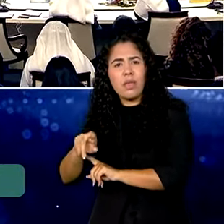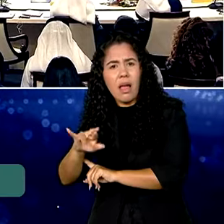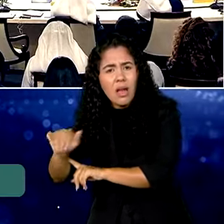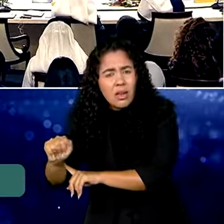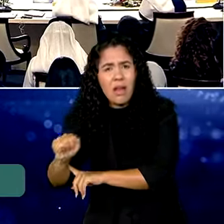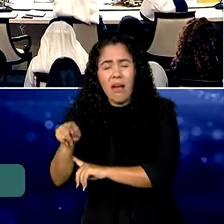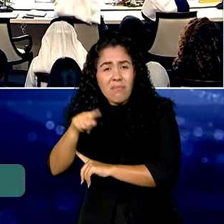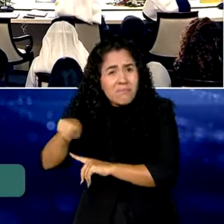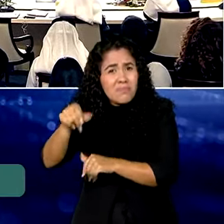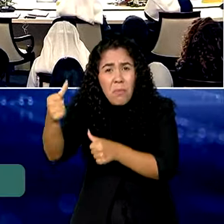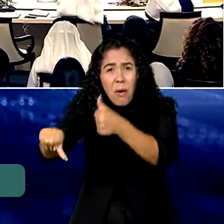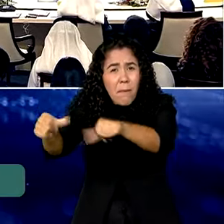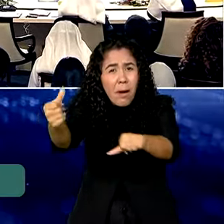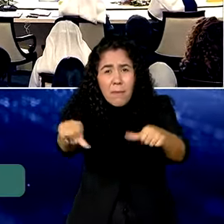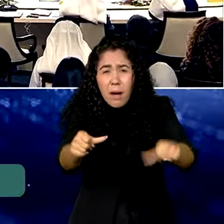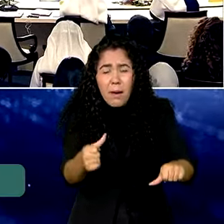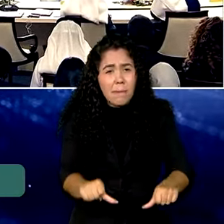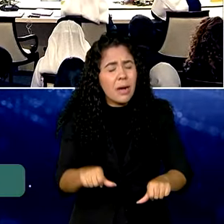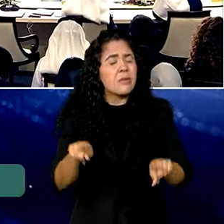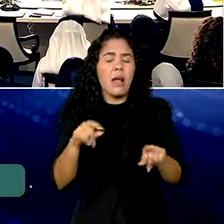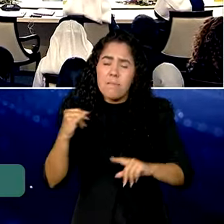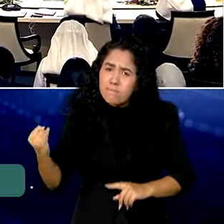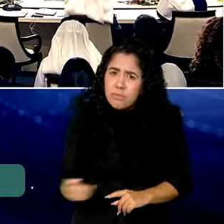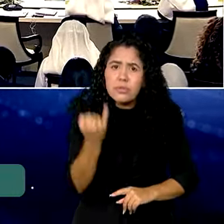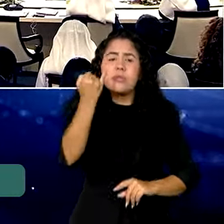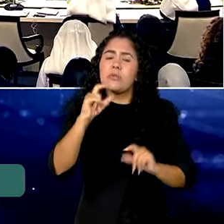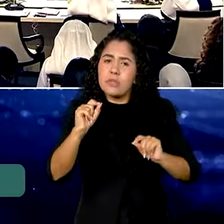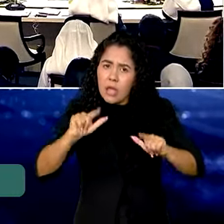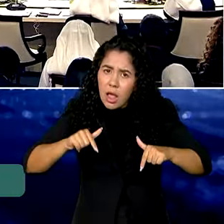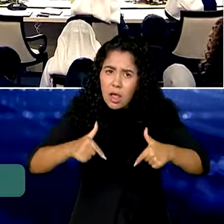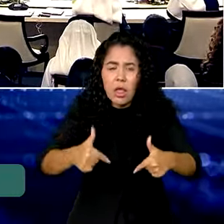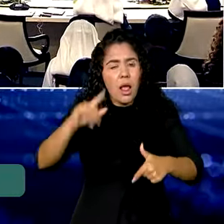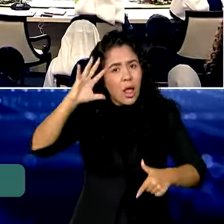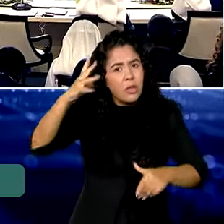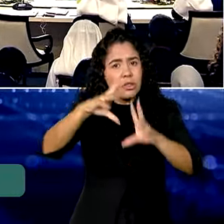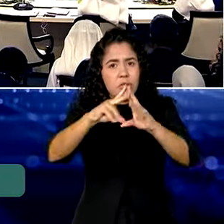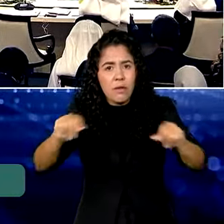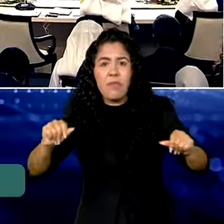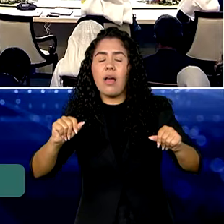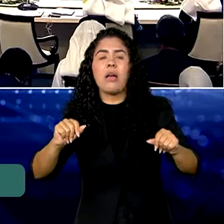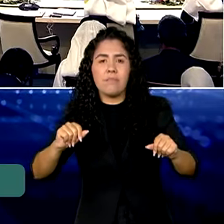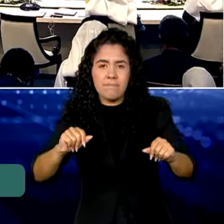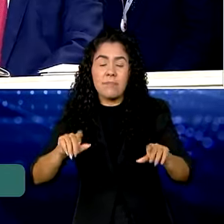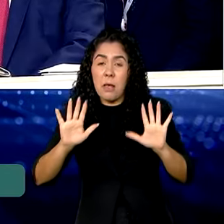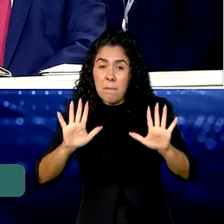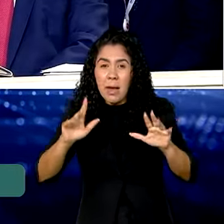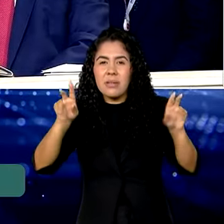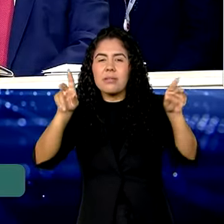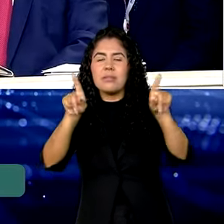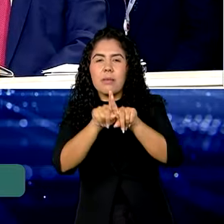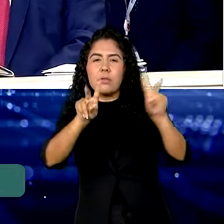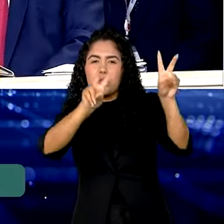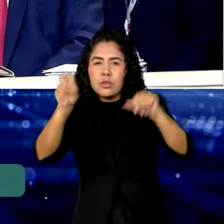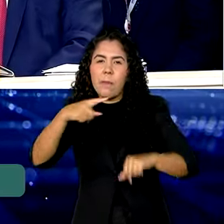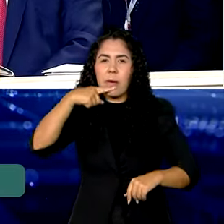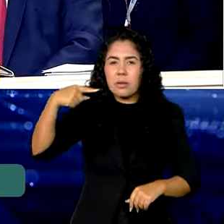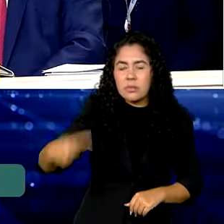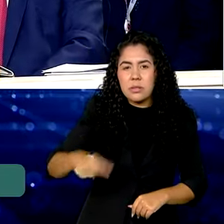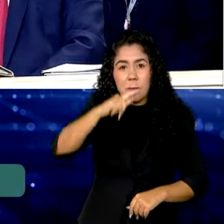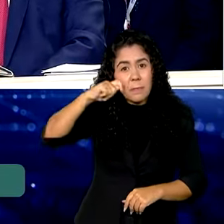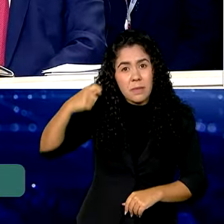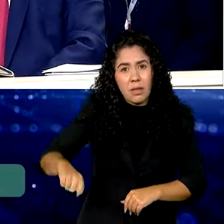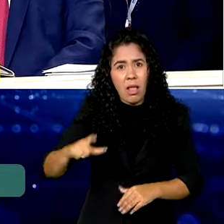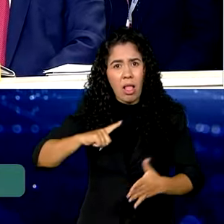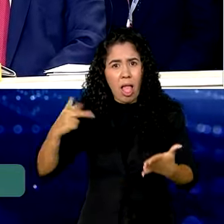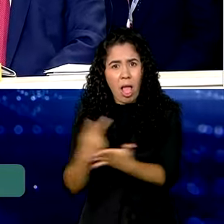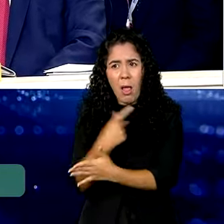paz também é crucial no conflito entre Ucrânia e Rússia no momento em que enfrentamos duas guerras com